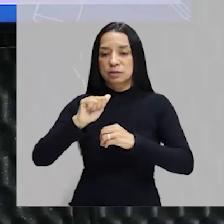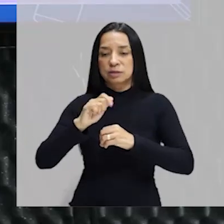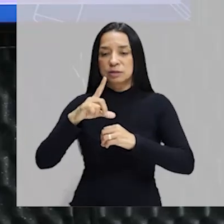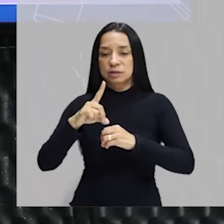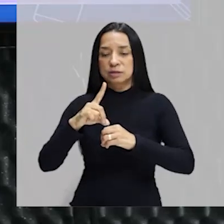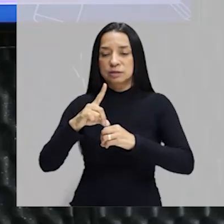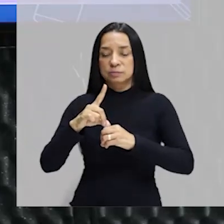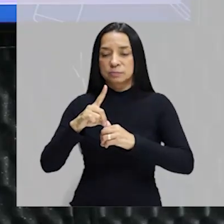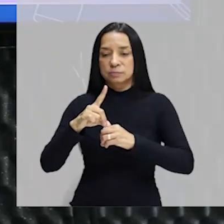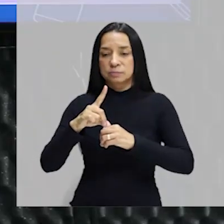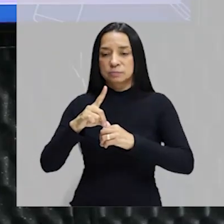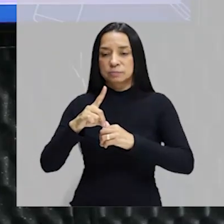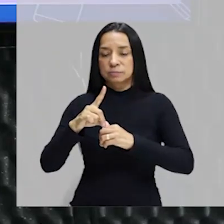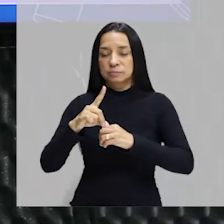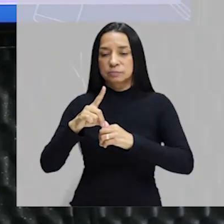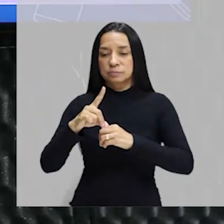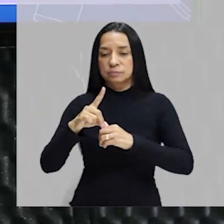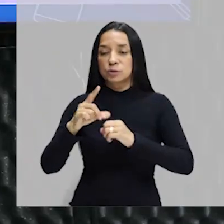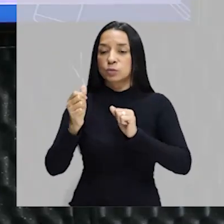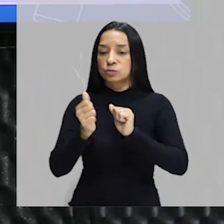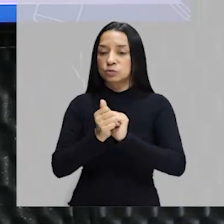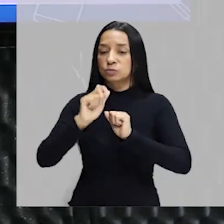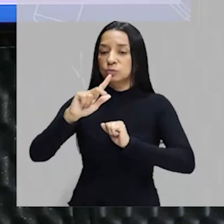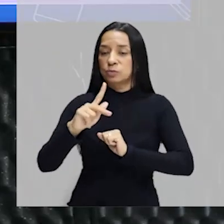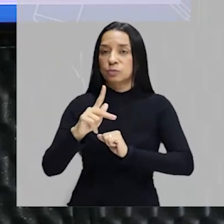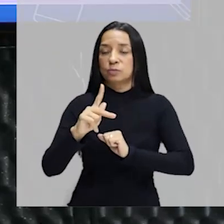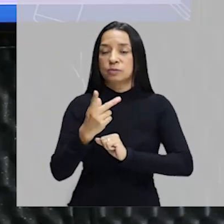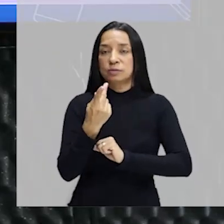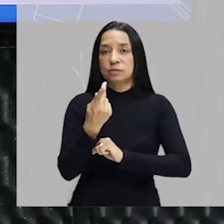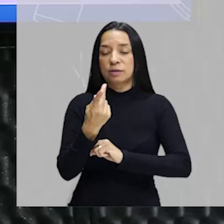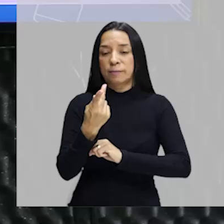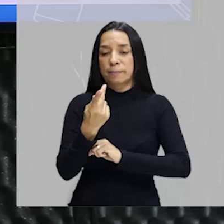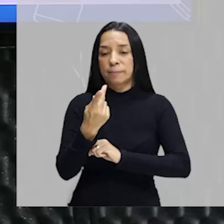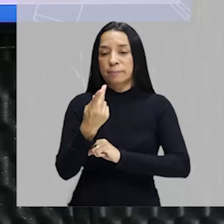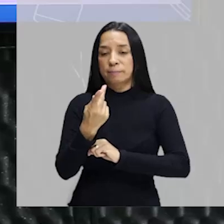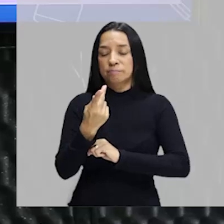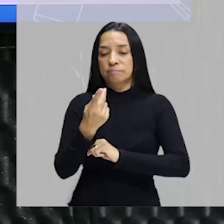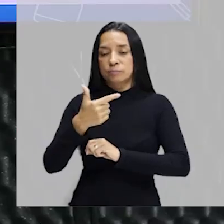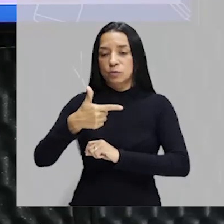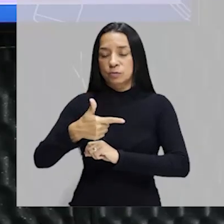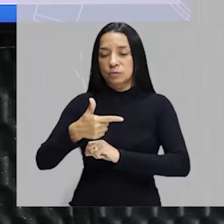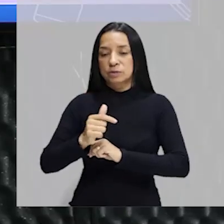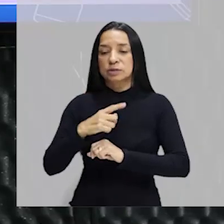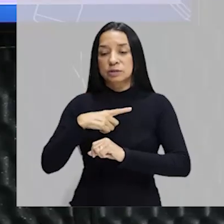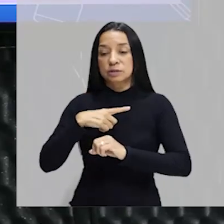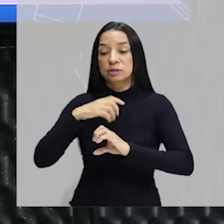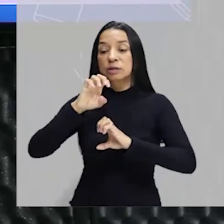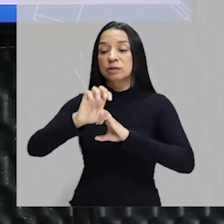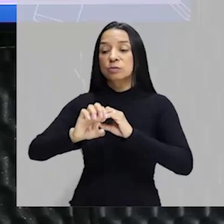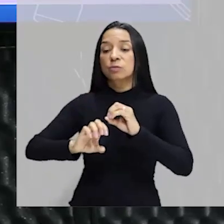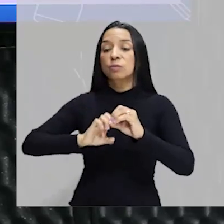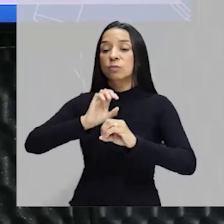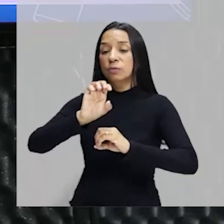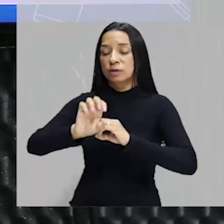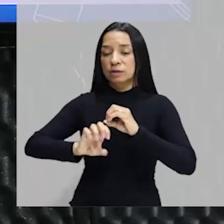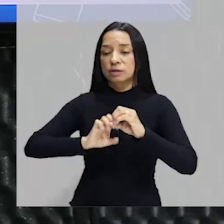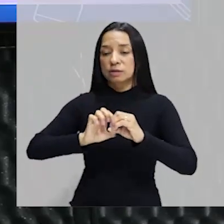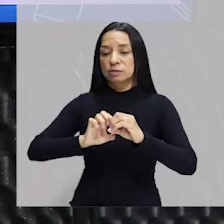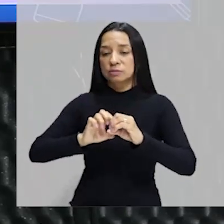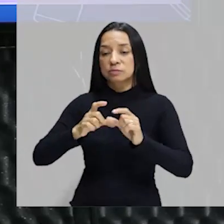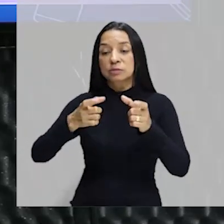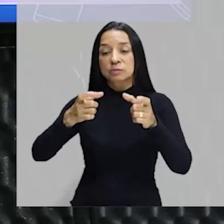NAD, acompanhado com o H, com o hidrogênio. Nesse hidrogênio eu tenho um elétron que foi retirado da onde? Que